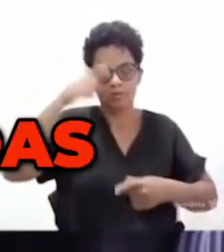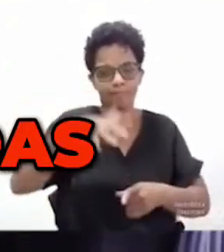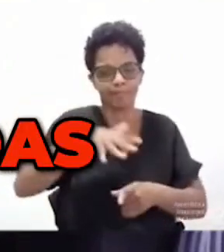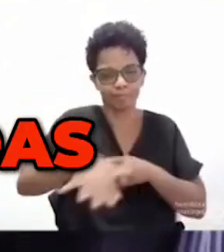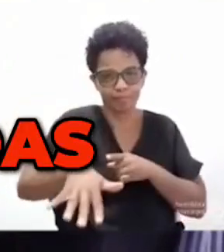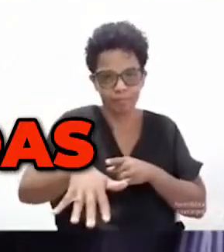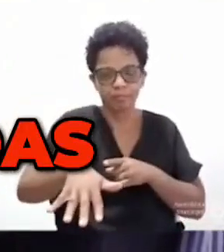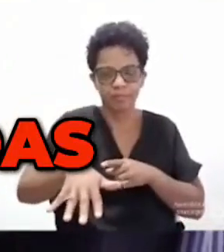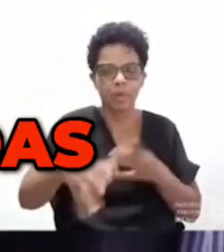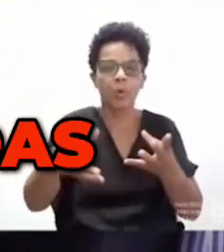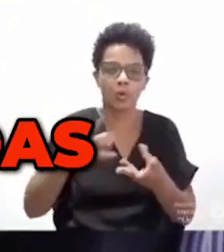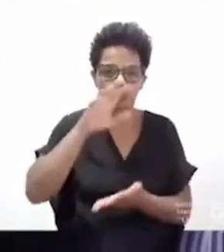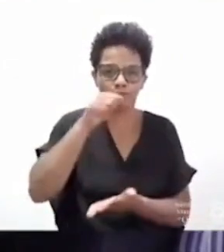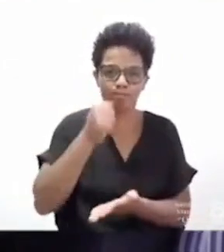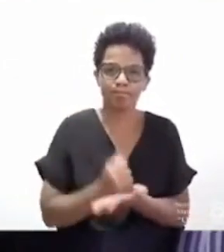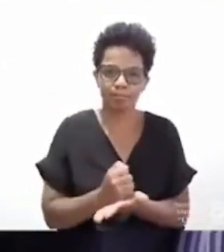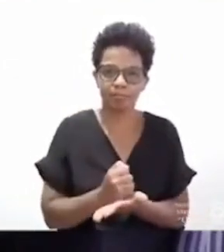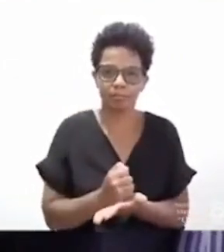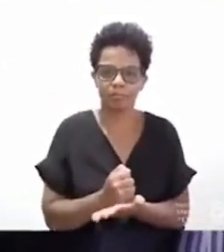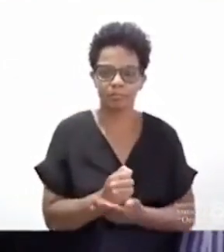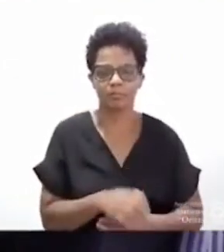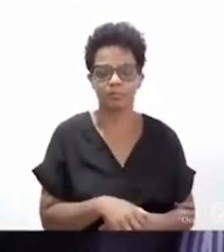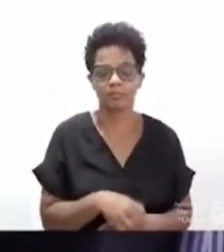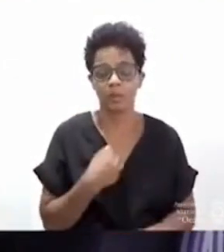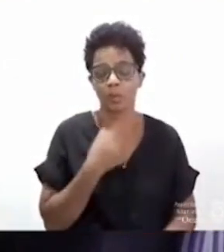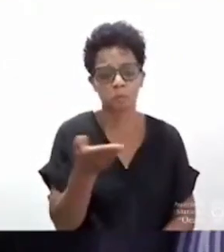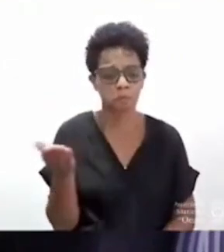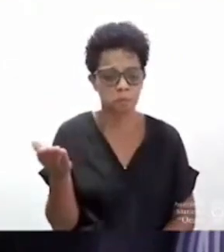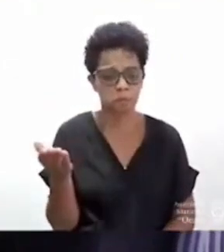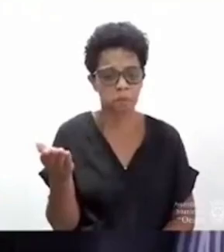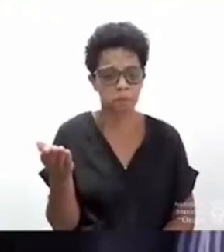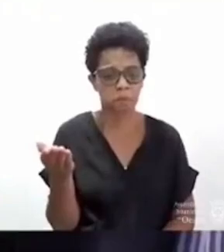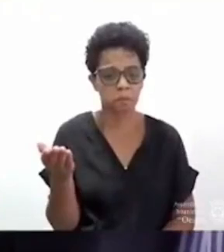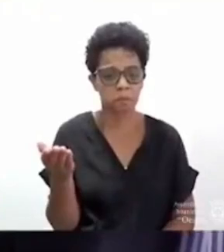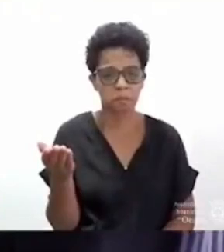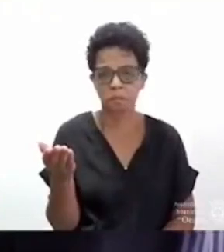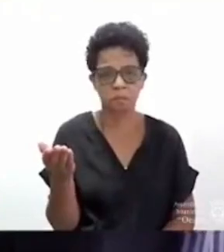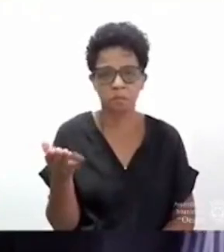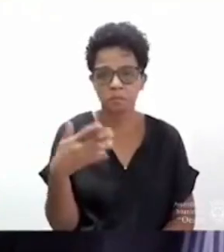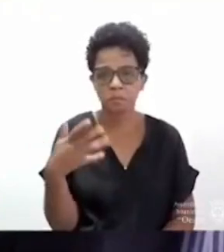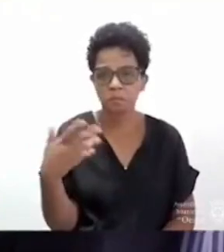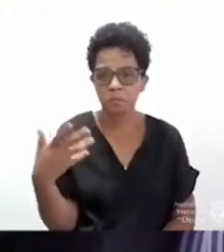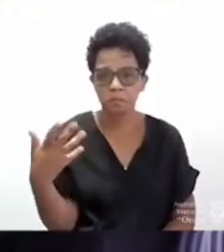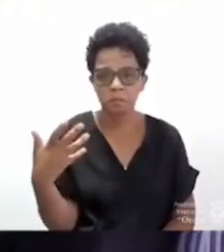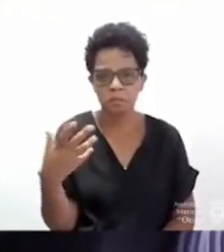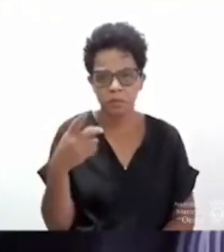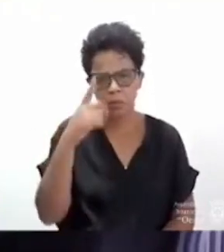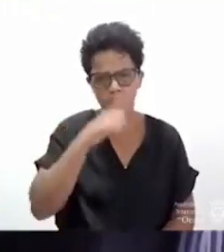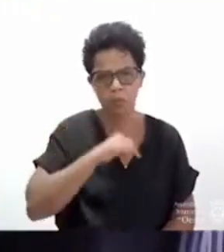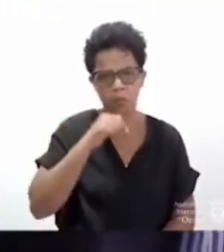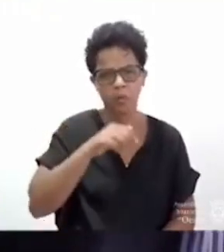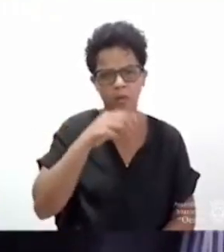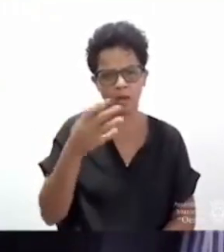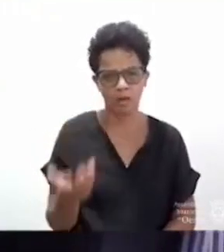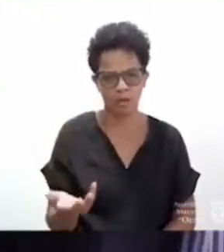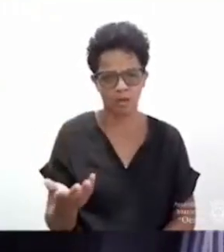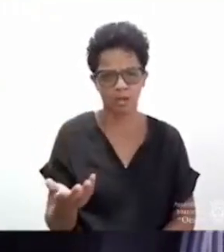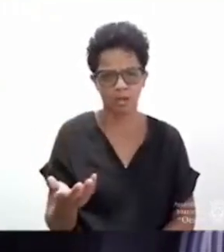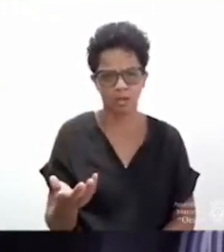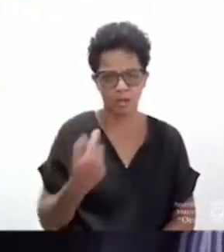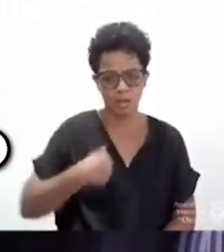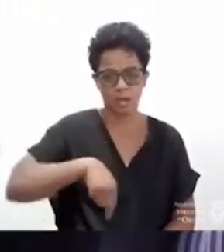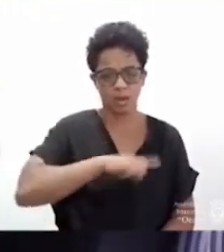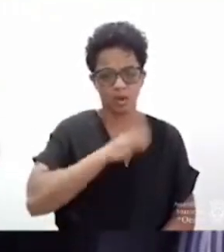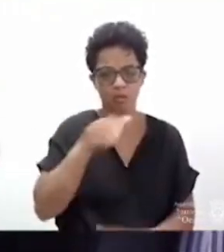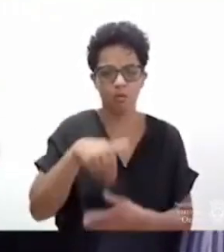contas consolidadas. E a minha questão é perguntar como é que é possível nós irmos votar